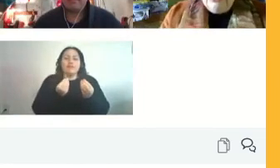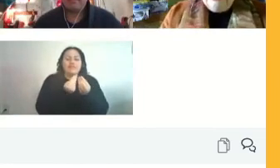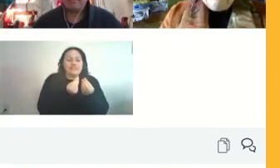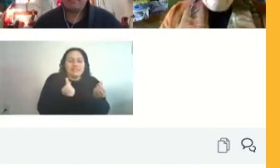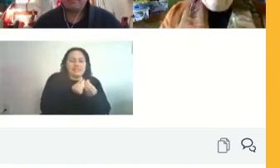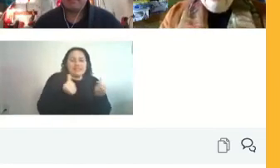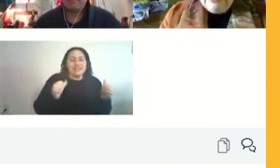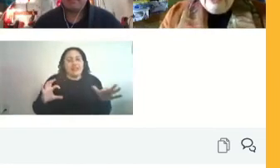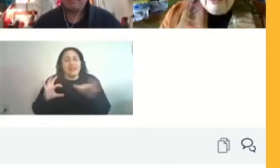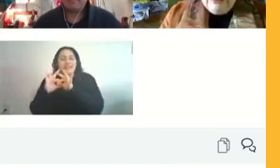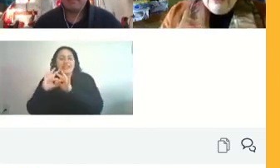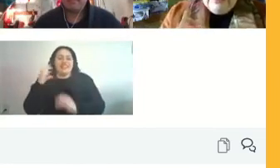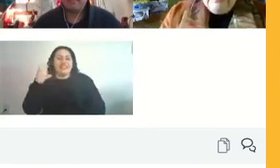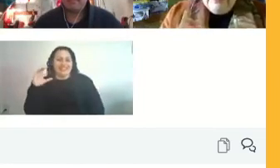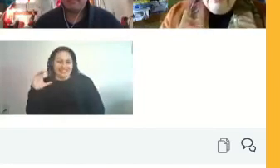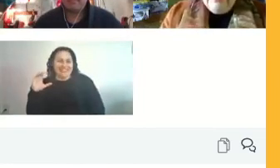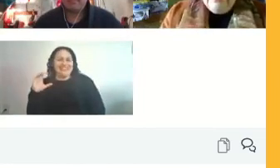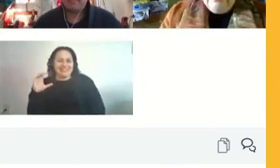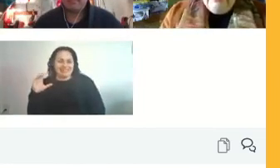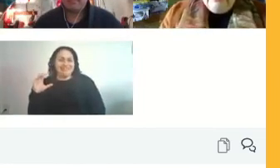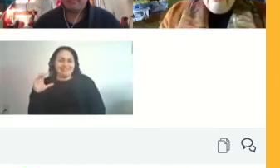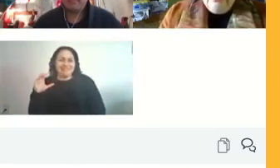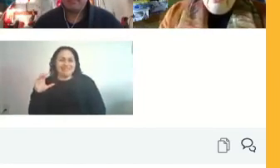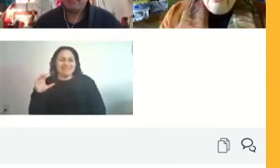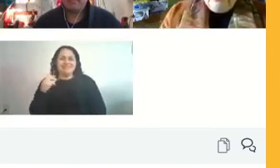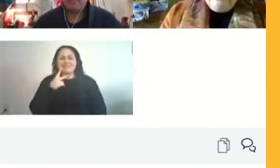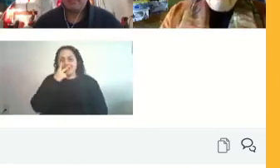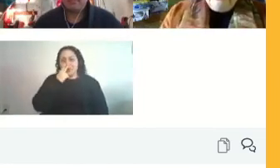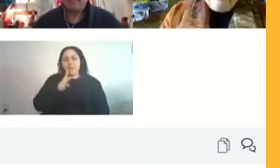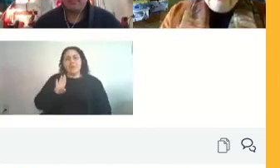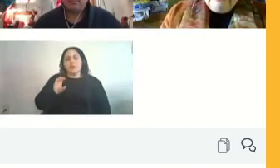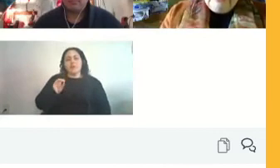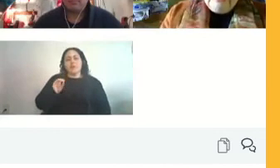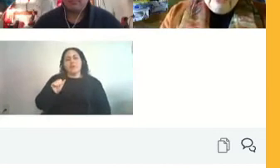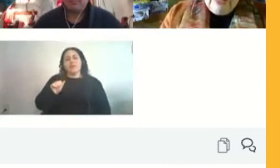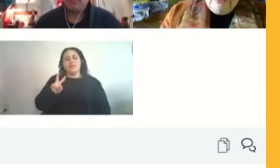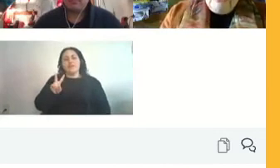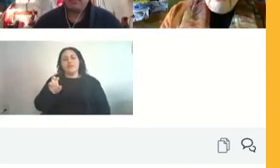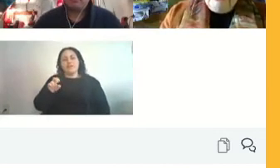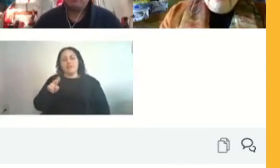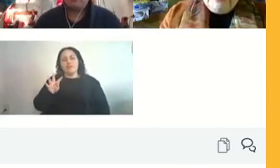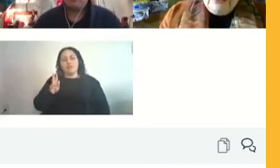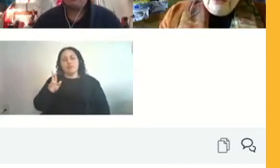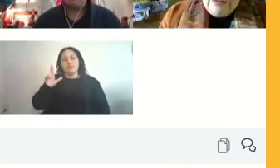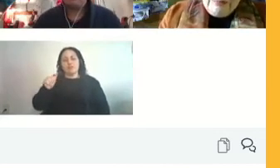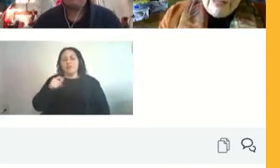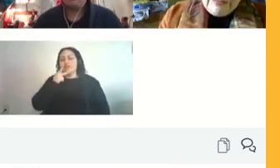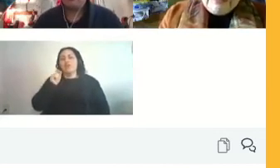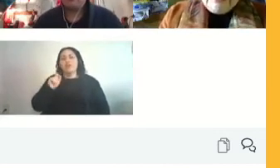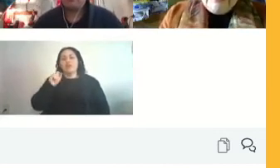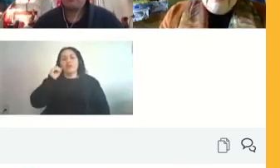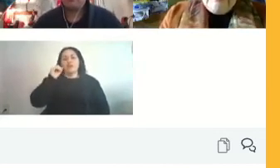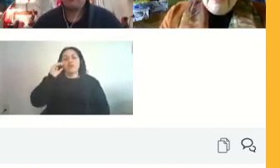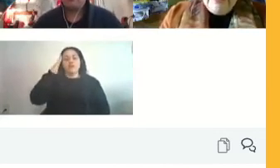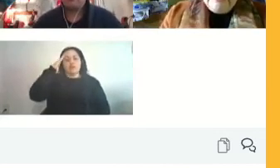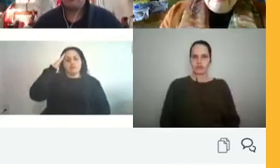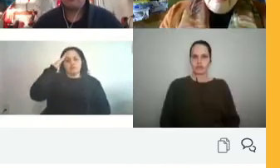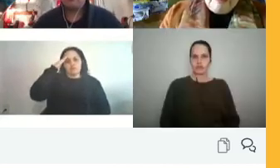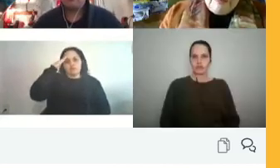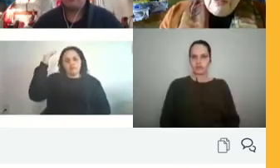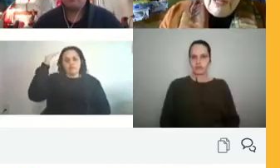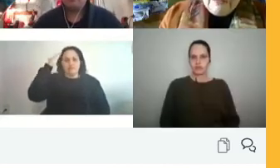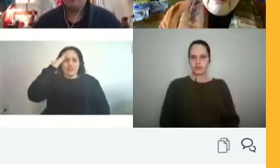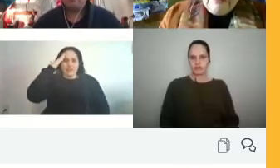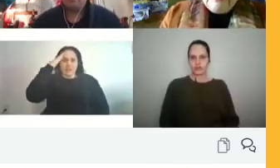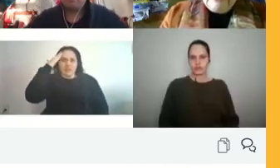conhecimento científico, né? É aquilo que o Boaventura de Sousa Santos chama de reconfiguração dos saberes, né? Saber popular,